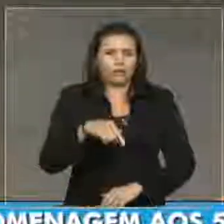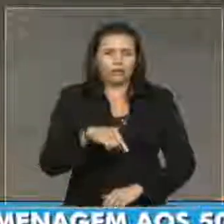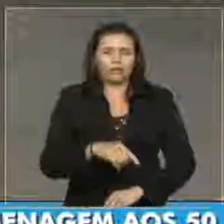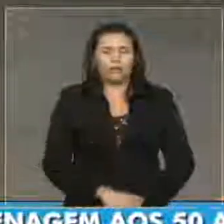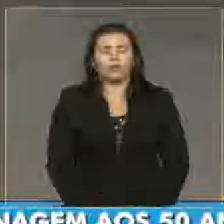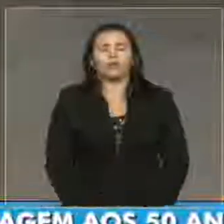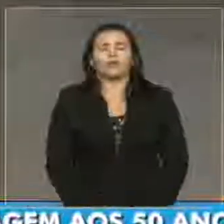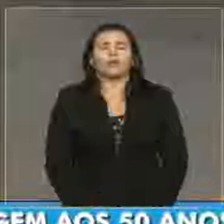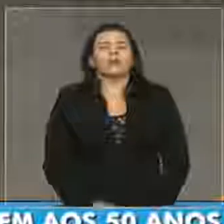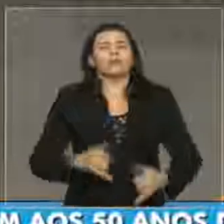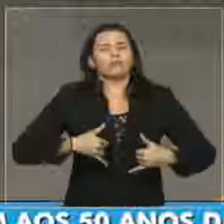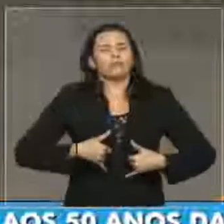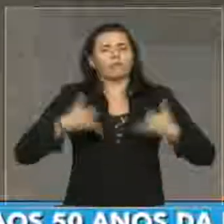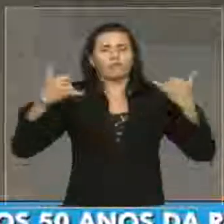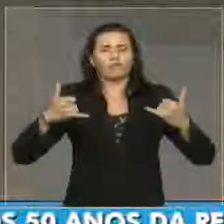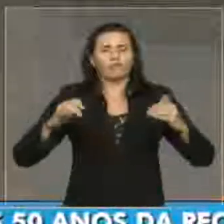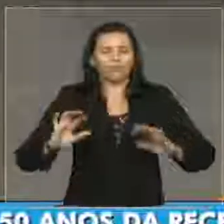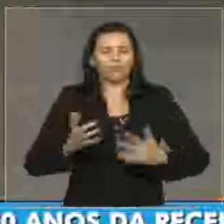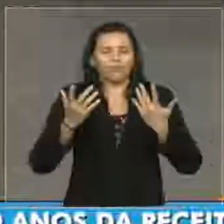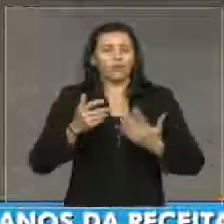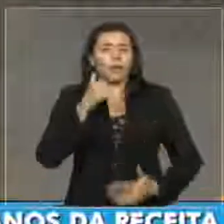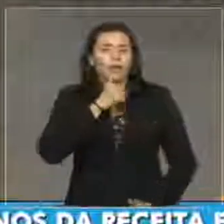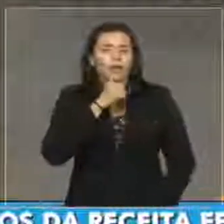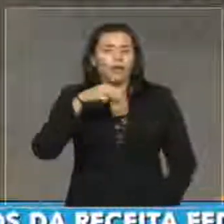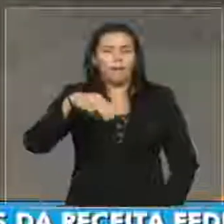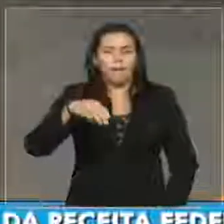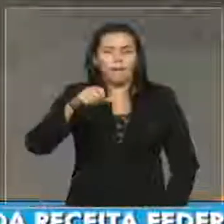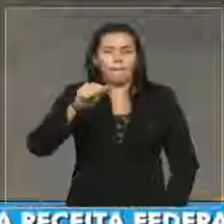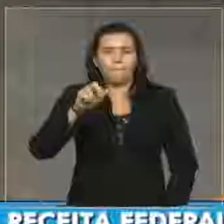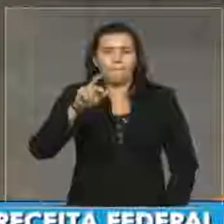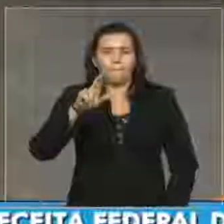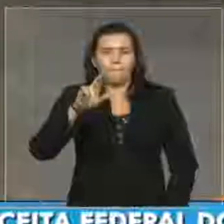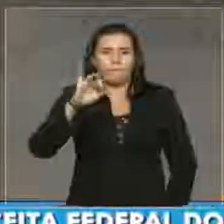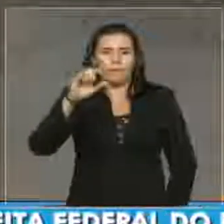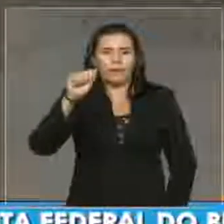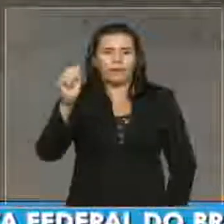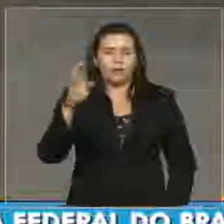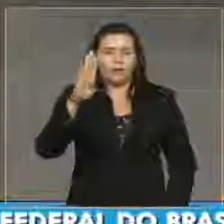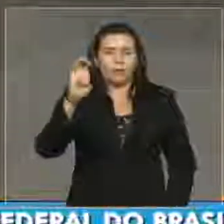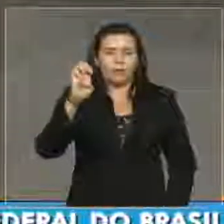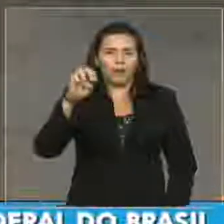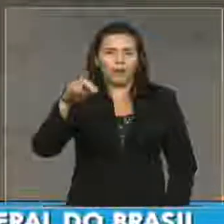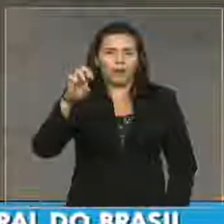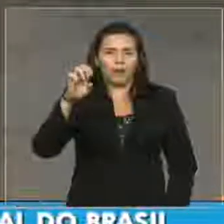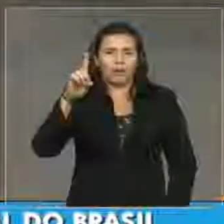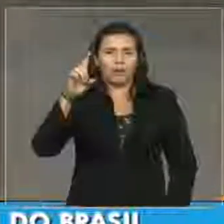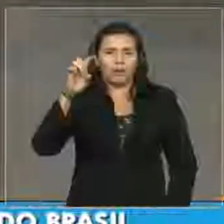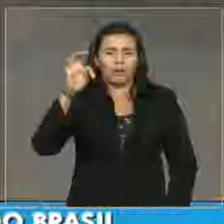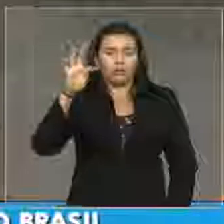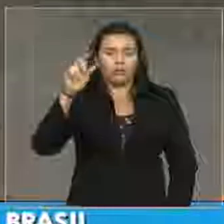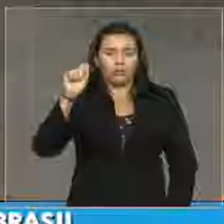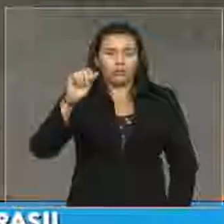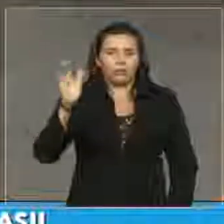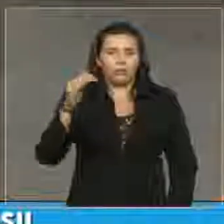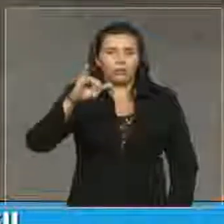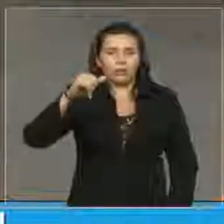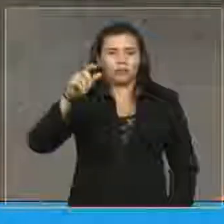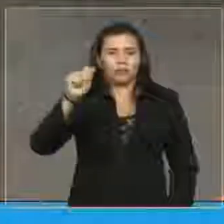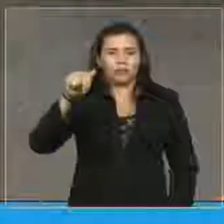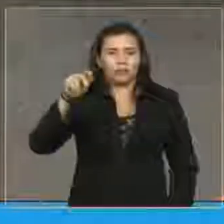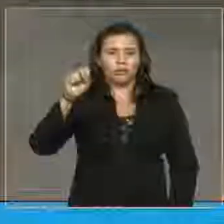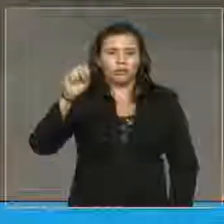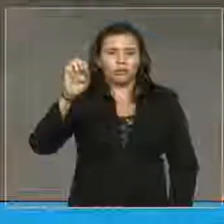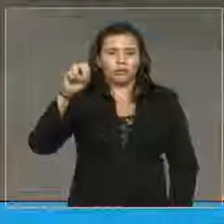Receita Federal. Maria Benedita Jansen Saraiva, que trabalhou nesse projeto e até